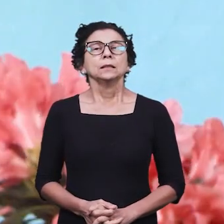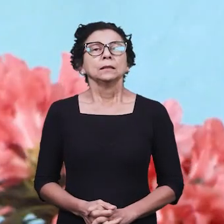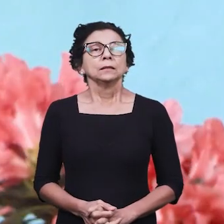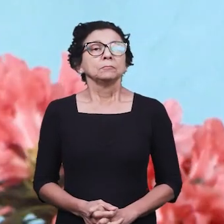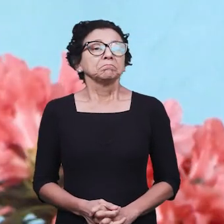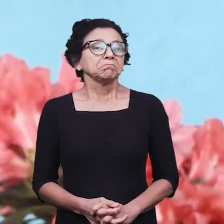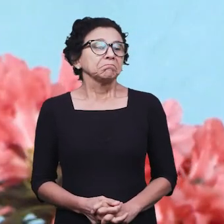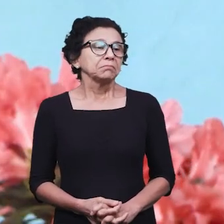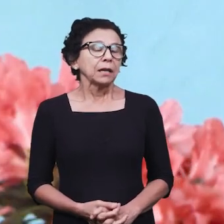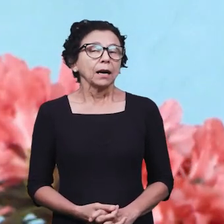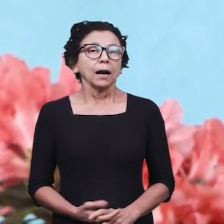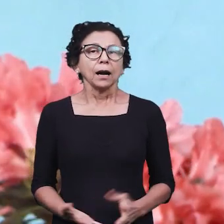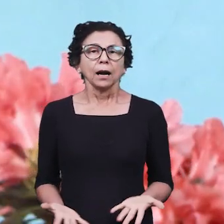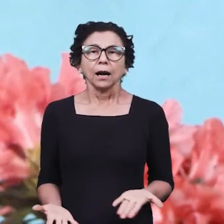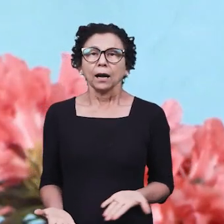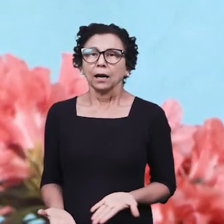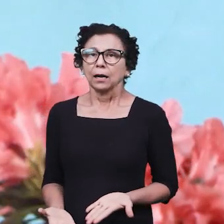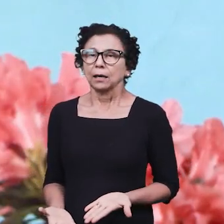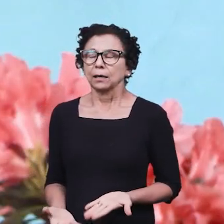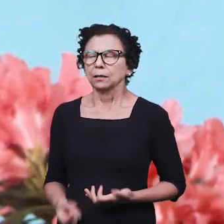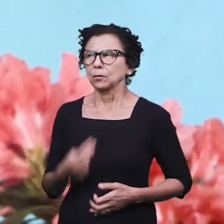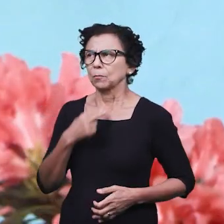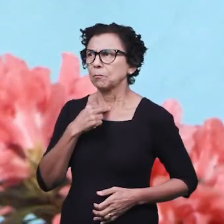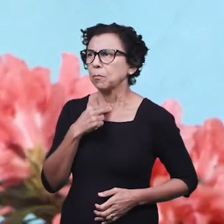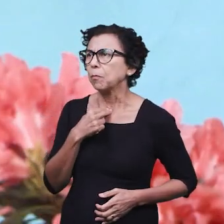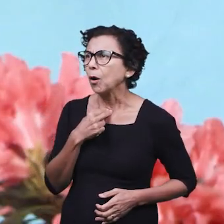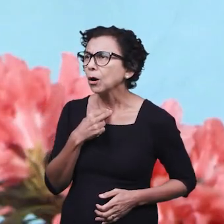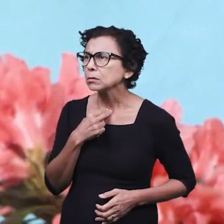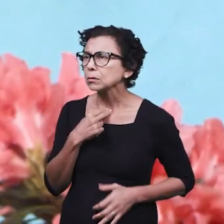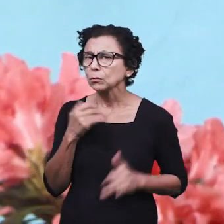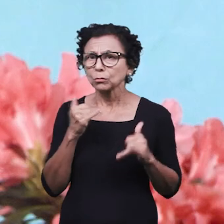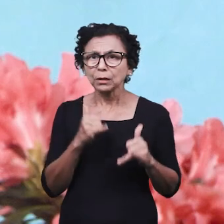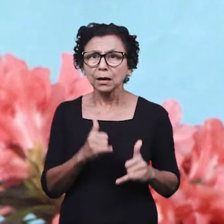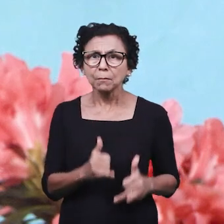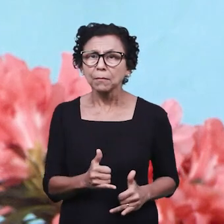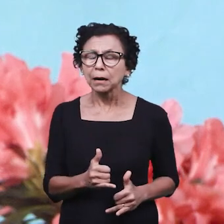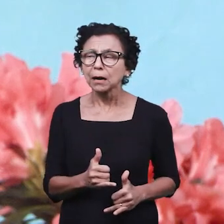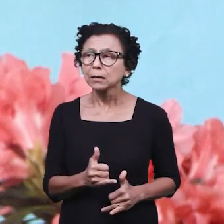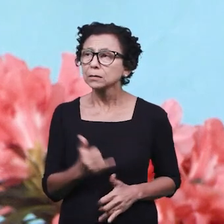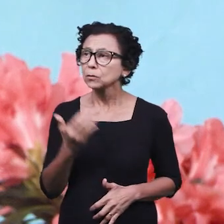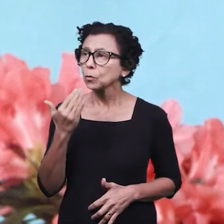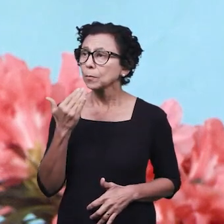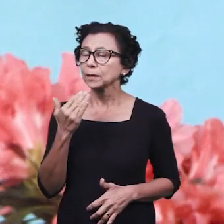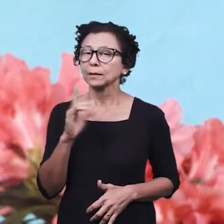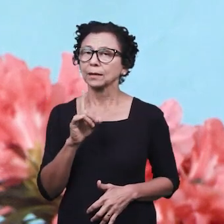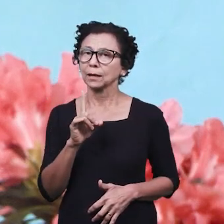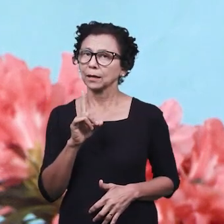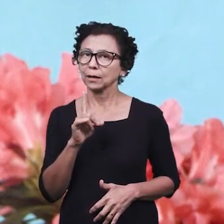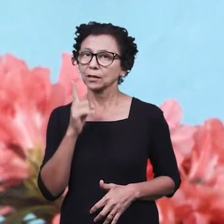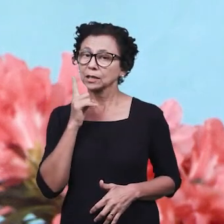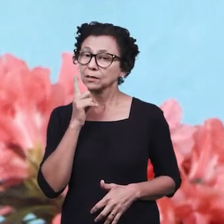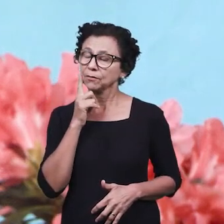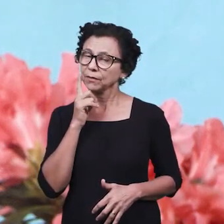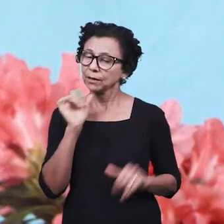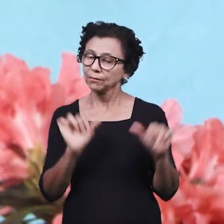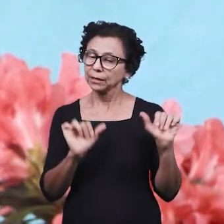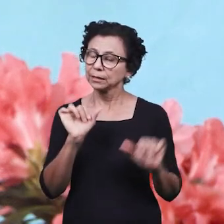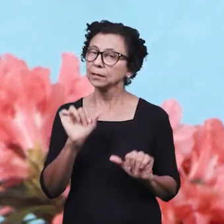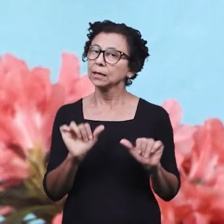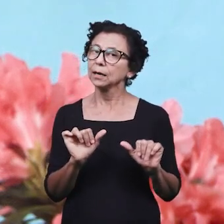Então, não é que eu não possa comer, eu nunca mais vou comer, é como eu vou comer. Né?